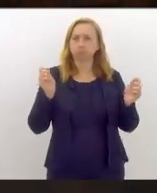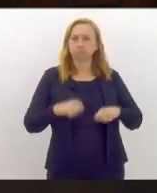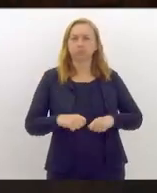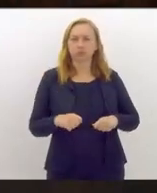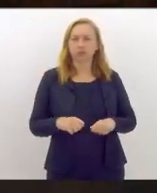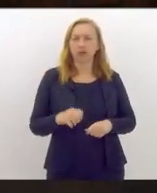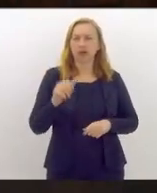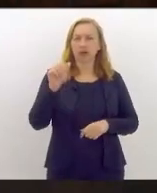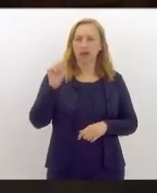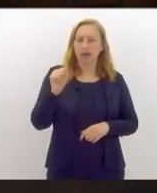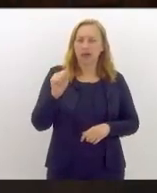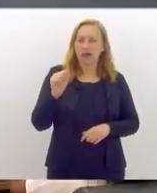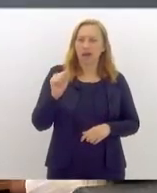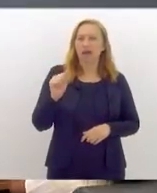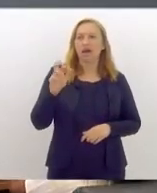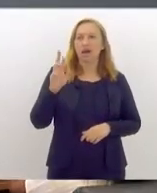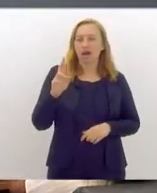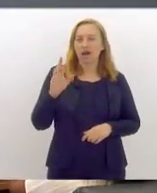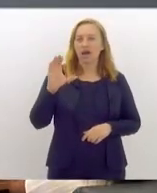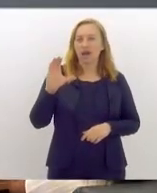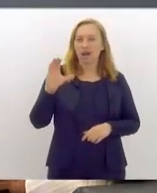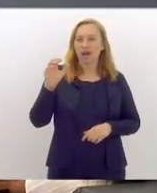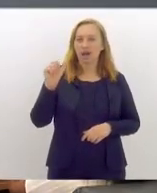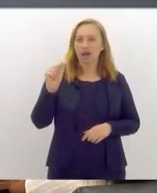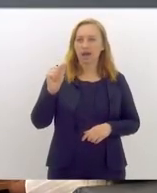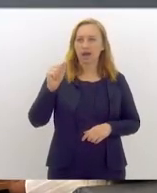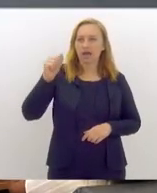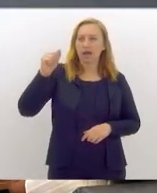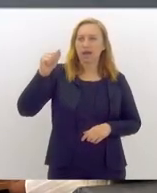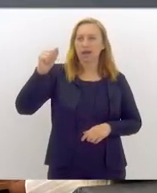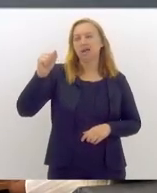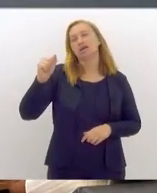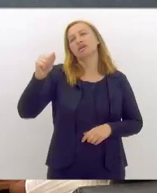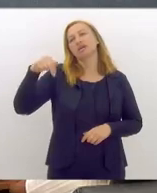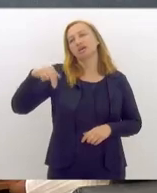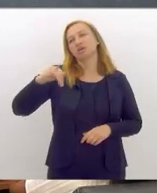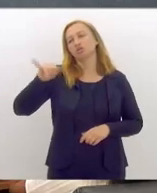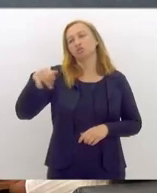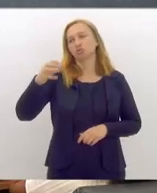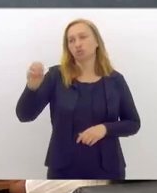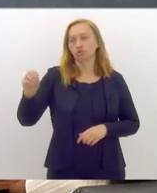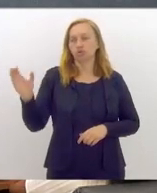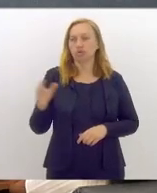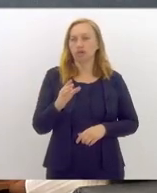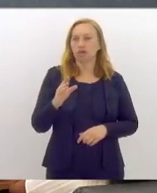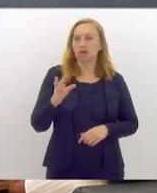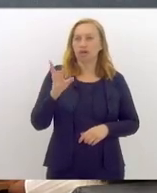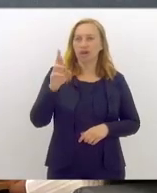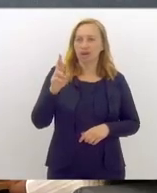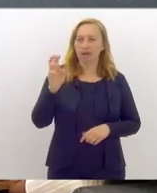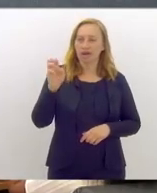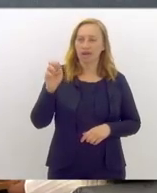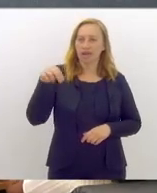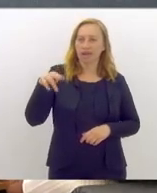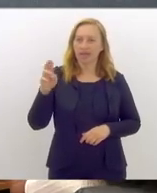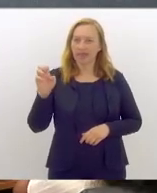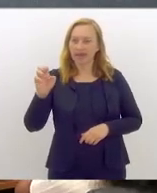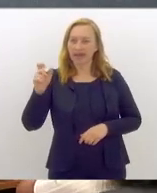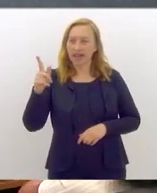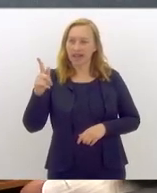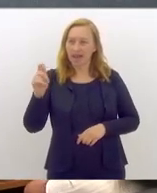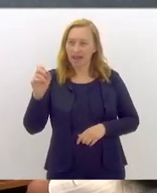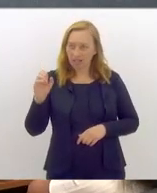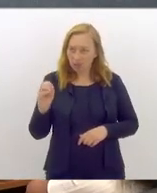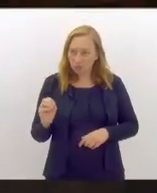renegado um e o dois num processo que faz inclusive com que o segundo ele supe primeiro e vai com mais força